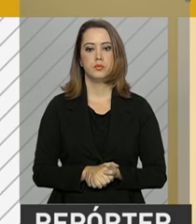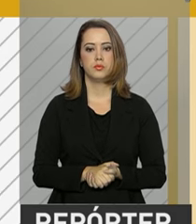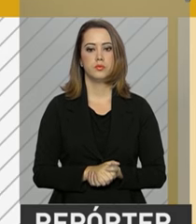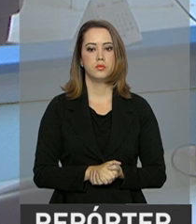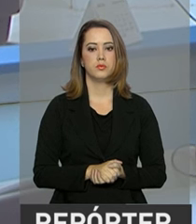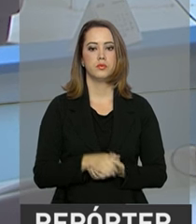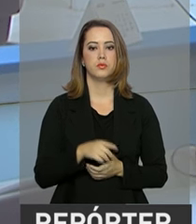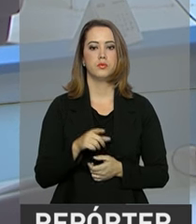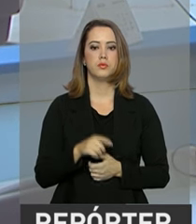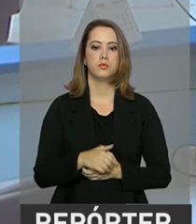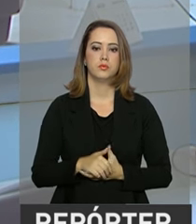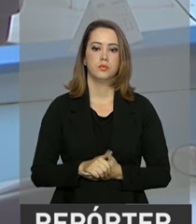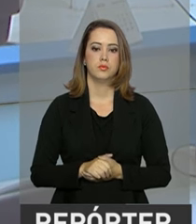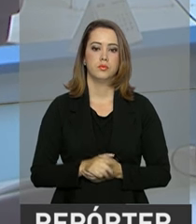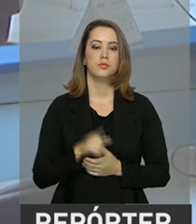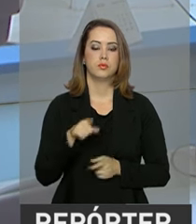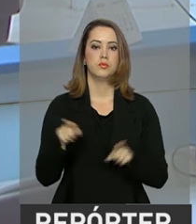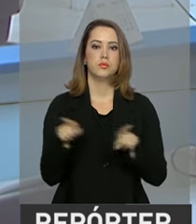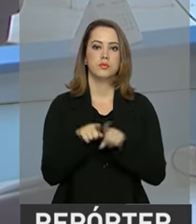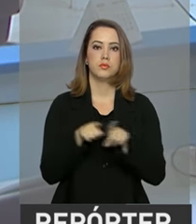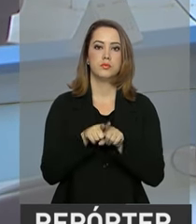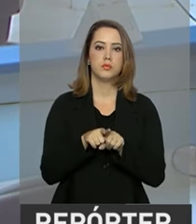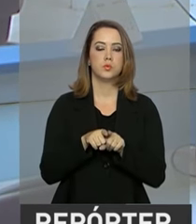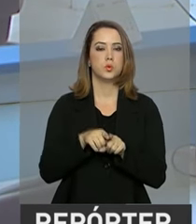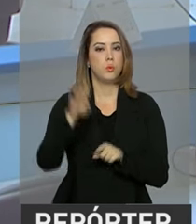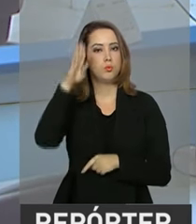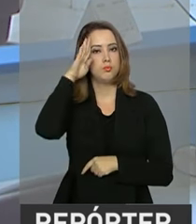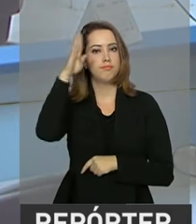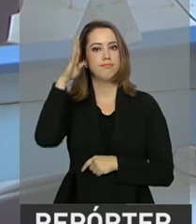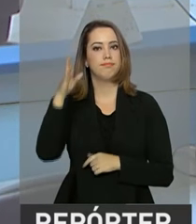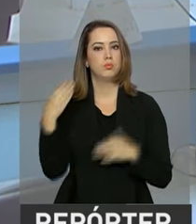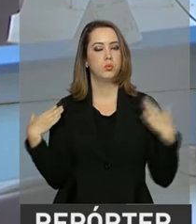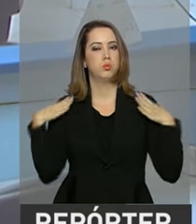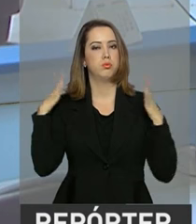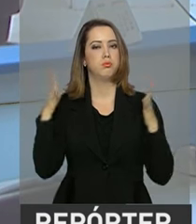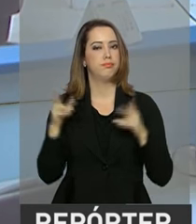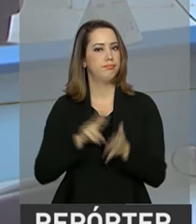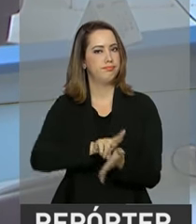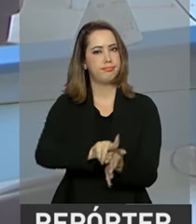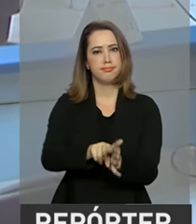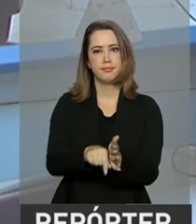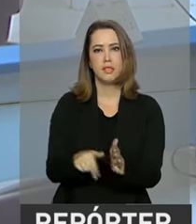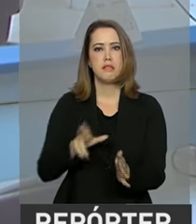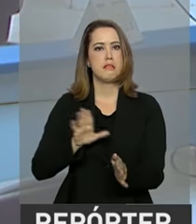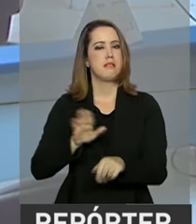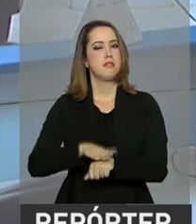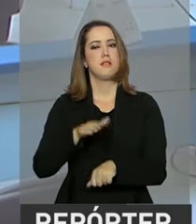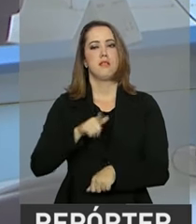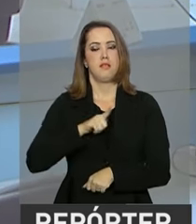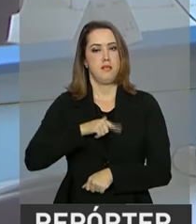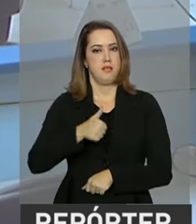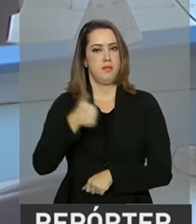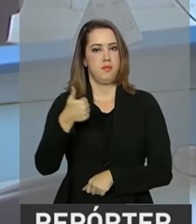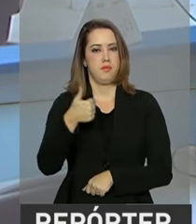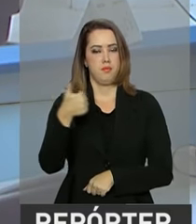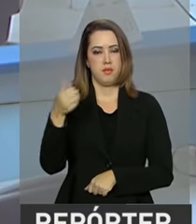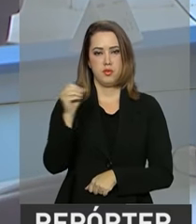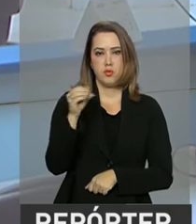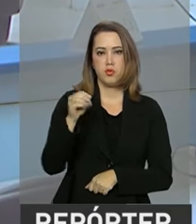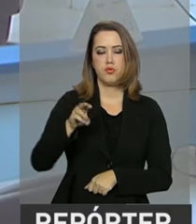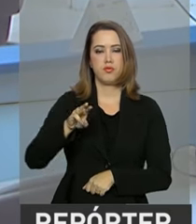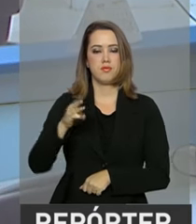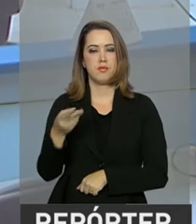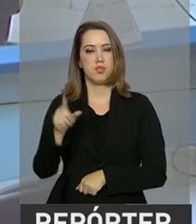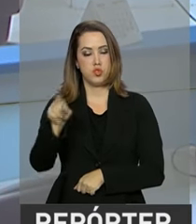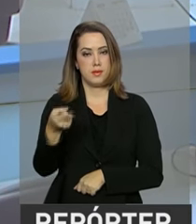2016. E as Forças Armadas preparam mais de 100 militares para disputar medalhas pro Brasil nos Jogos Olímpicos